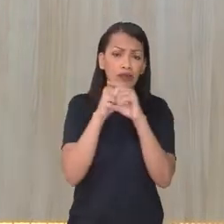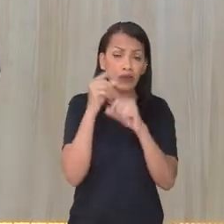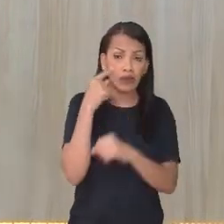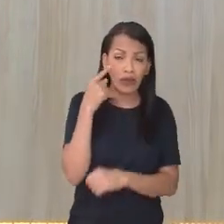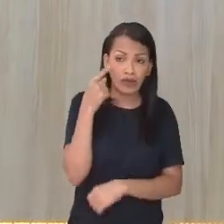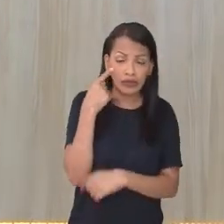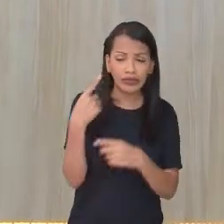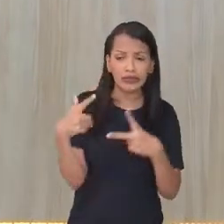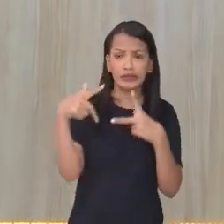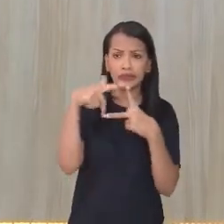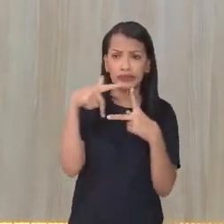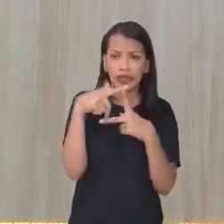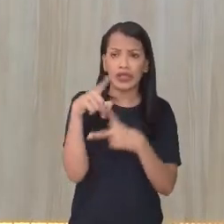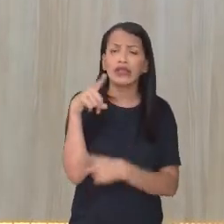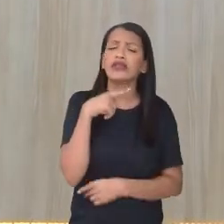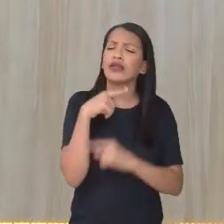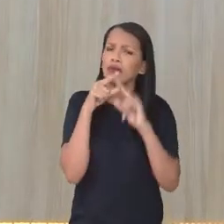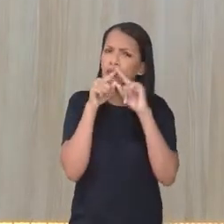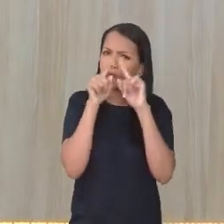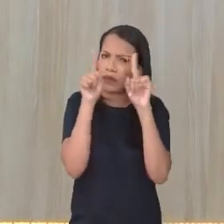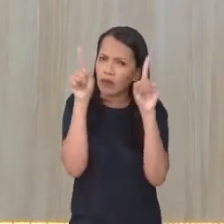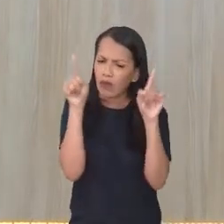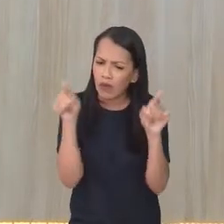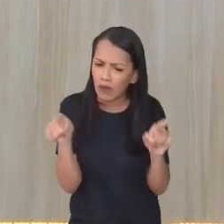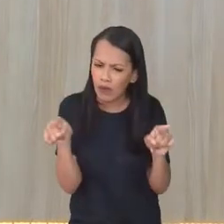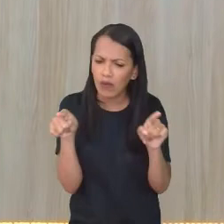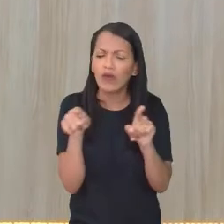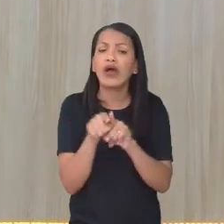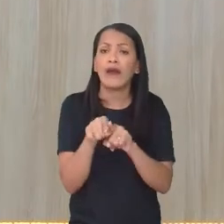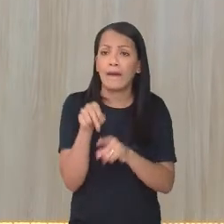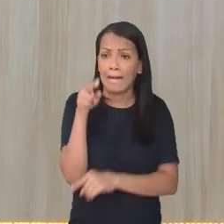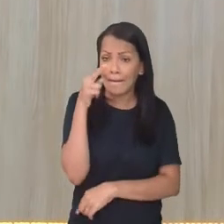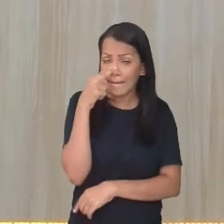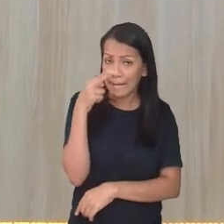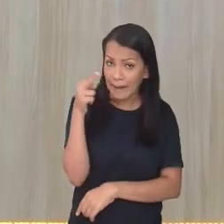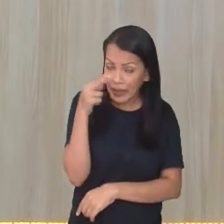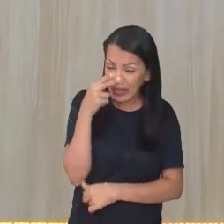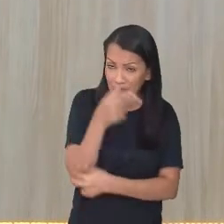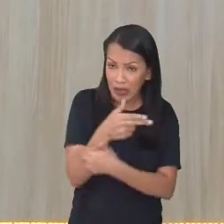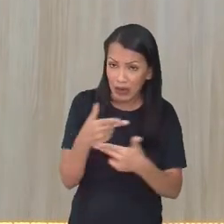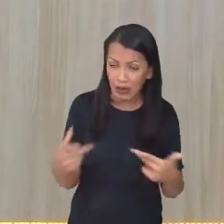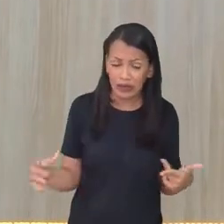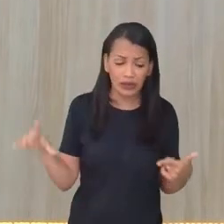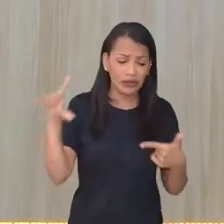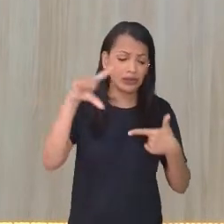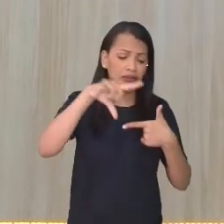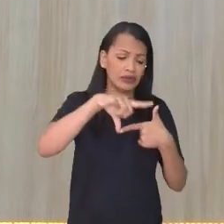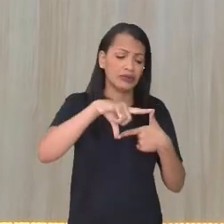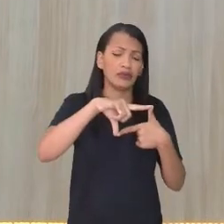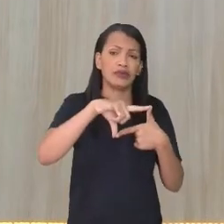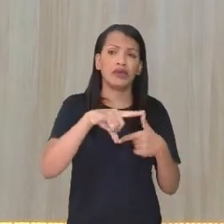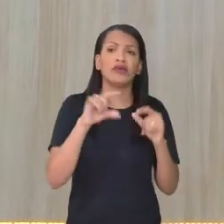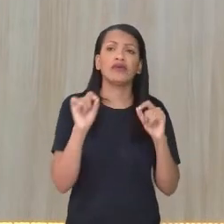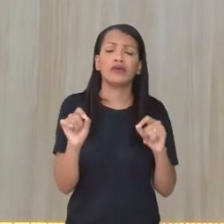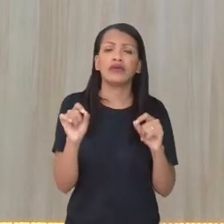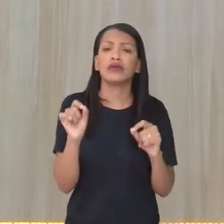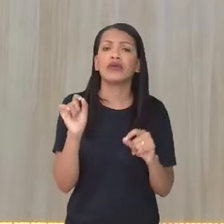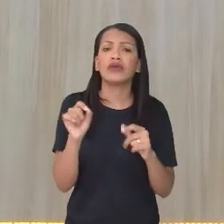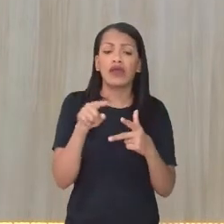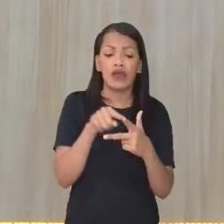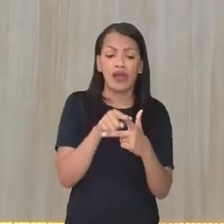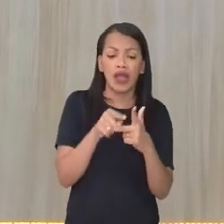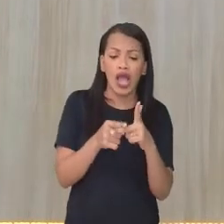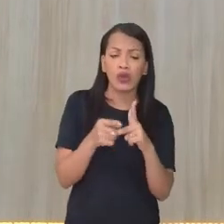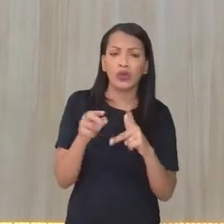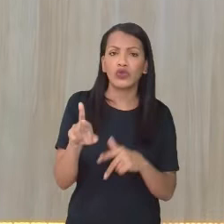eu tenho o nosso quadrado, que é a mesma coisa do retângulo, porque ângulos